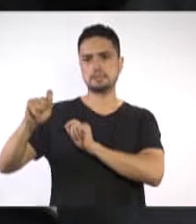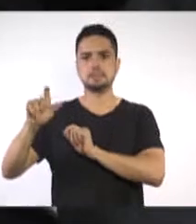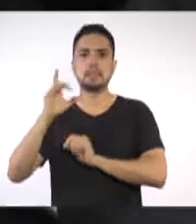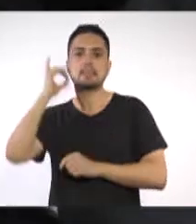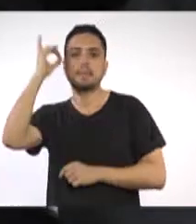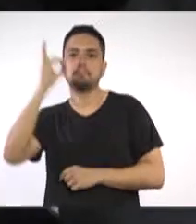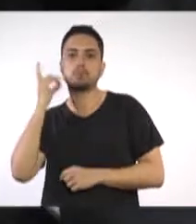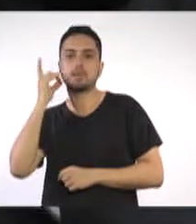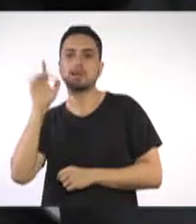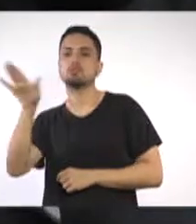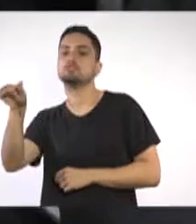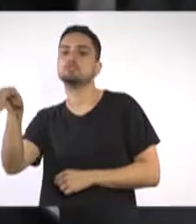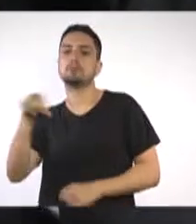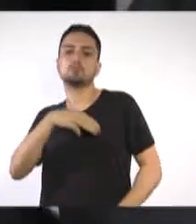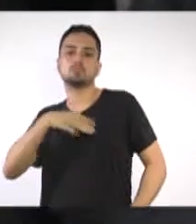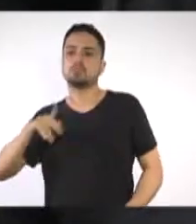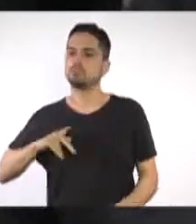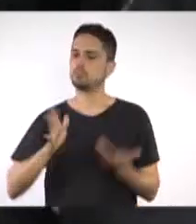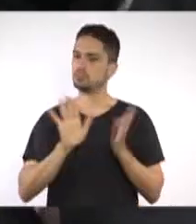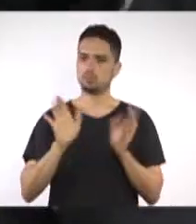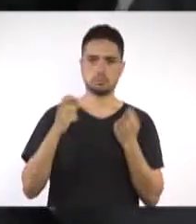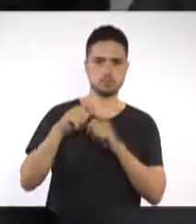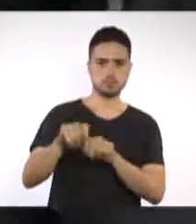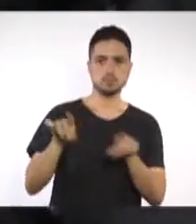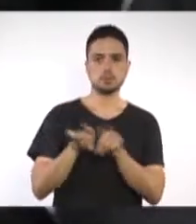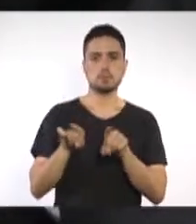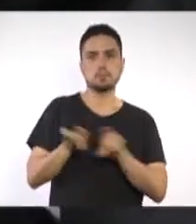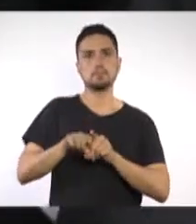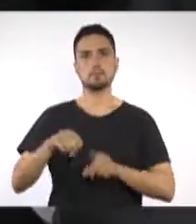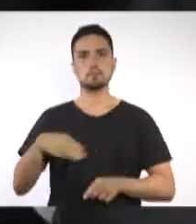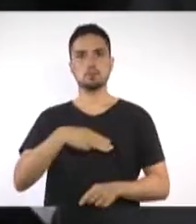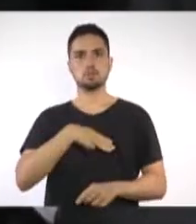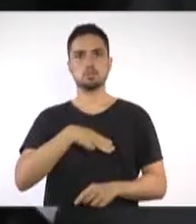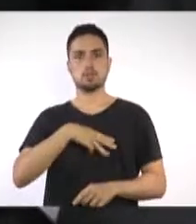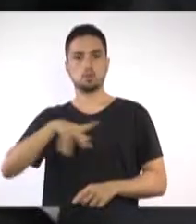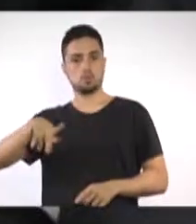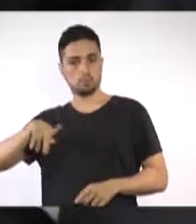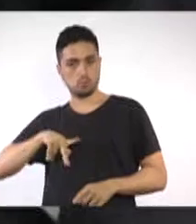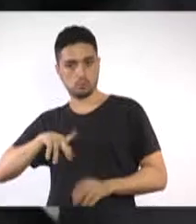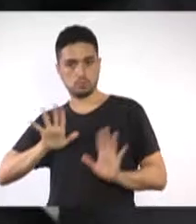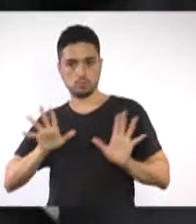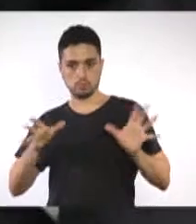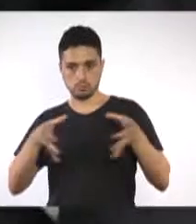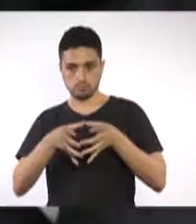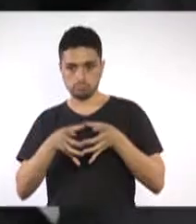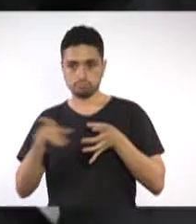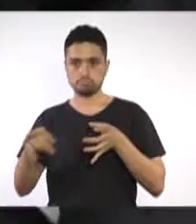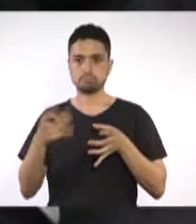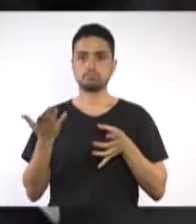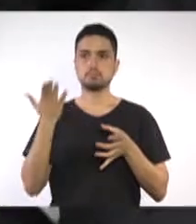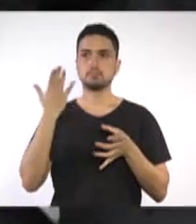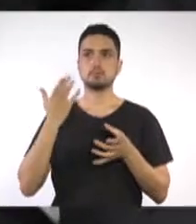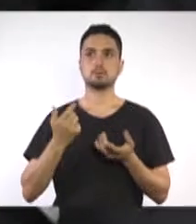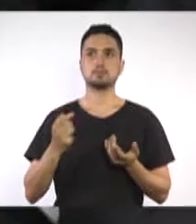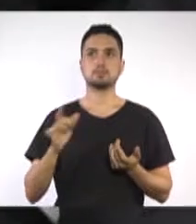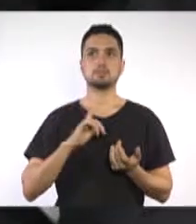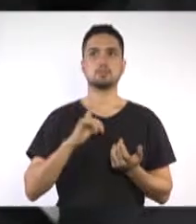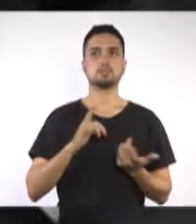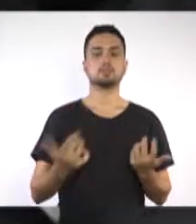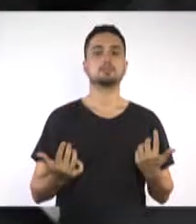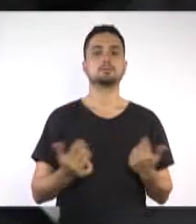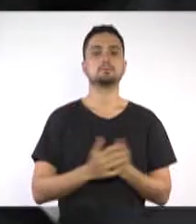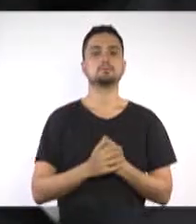Ministério Público. Aliás, o próprio Ministério Público, no exercício das suas funções constitucionais, ele não necessita da